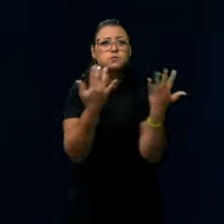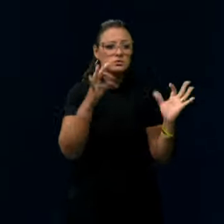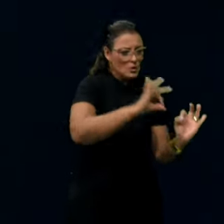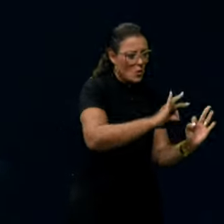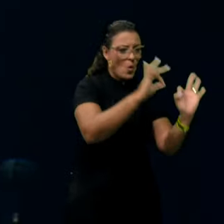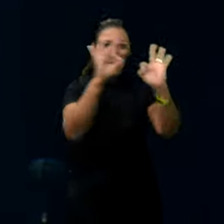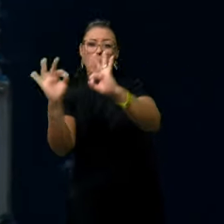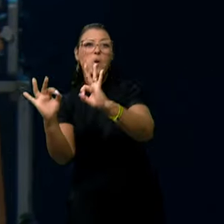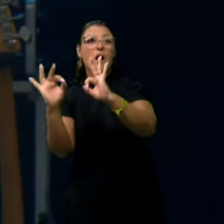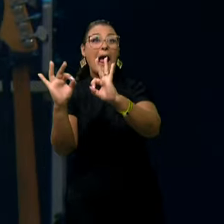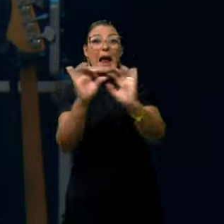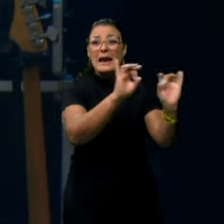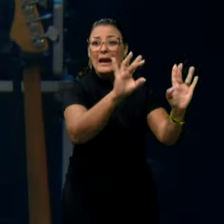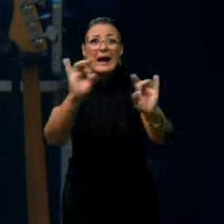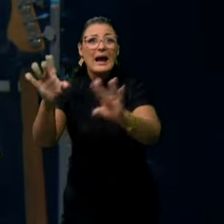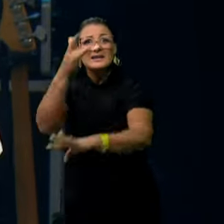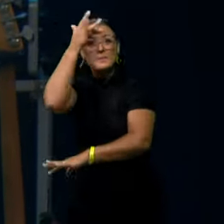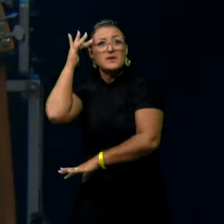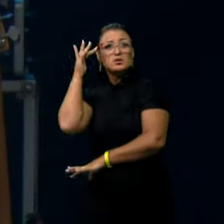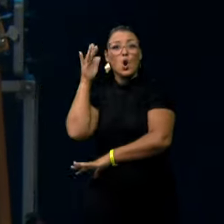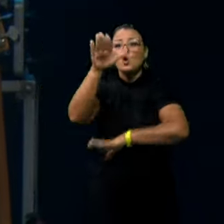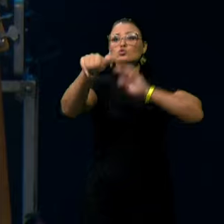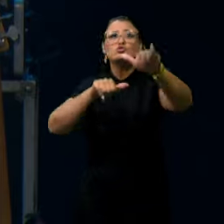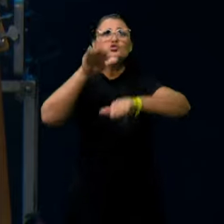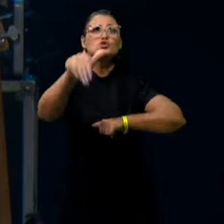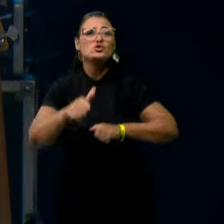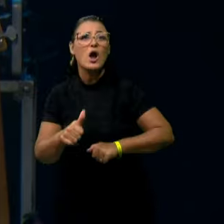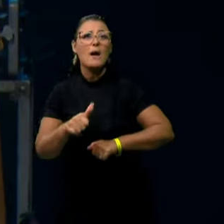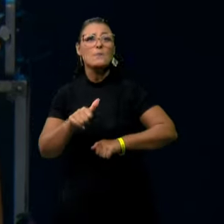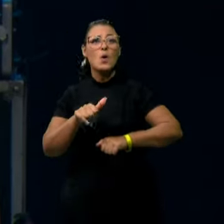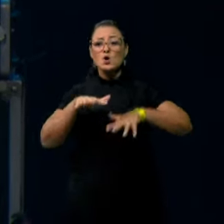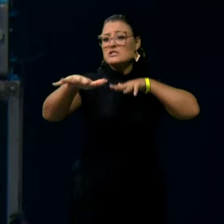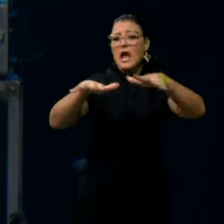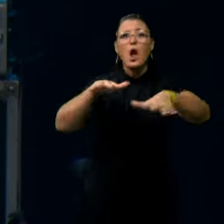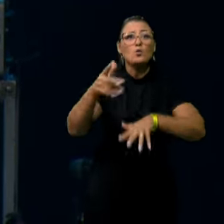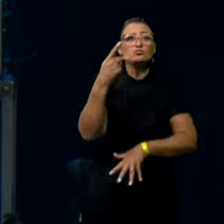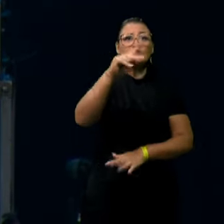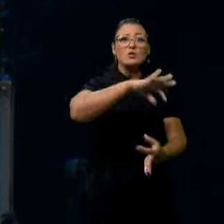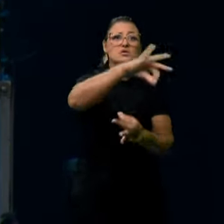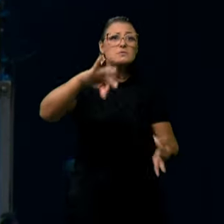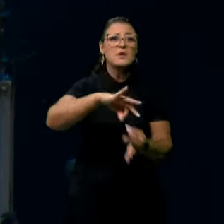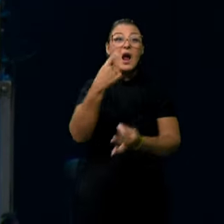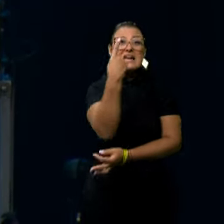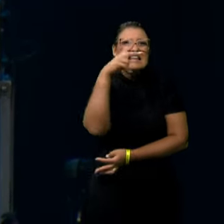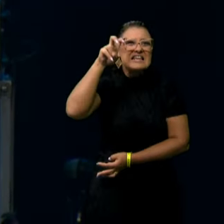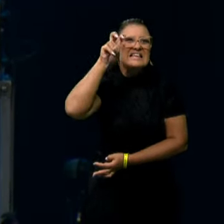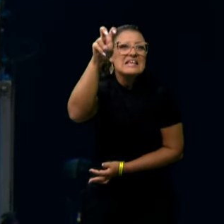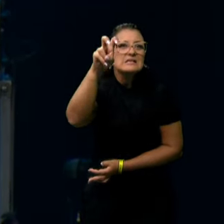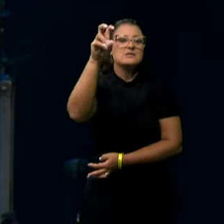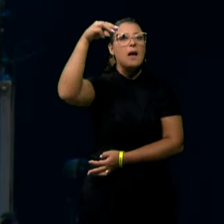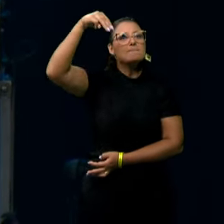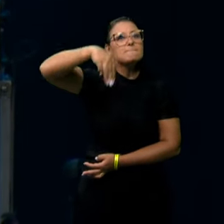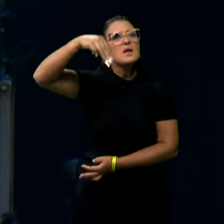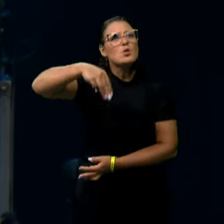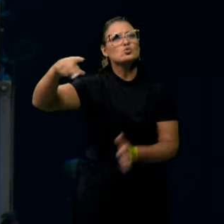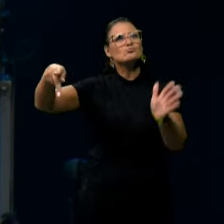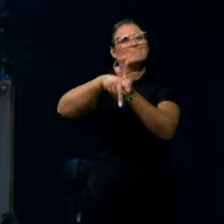vídeo cada um de você eu como esse ano você no espírito 15 minutos de poder